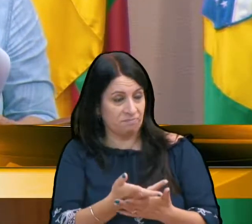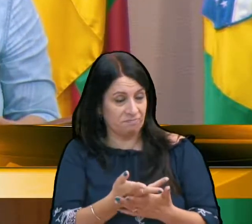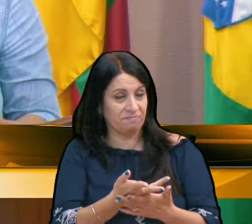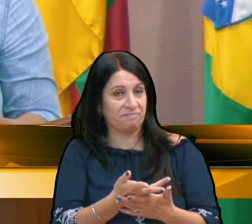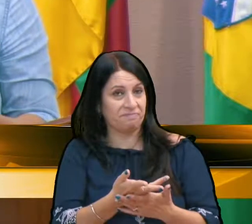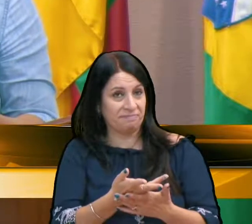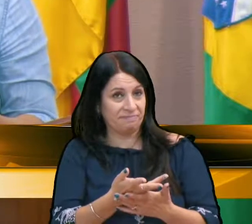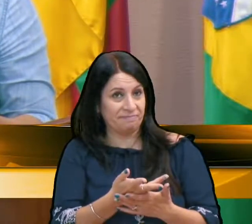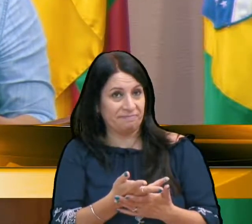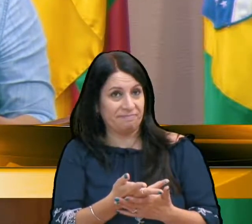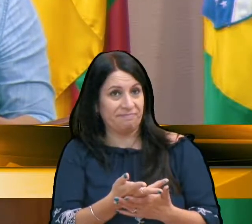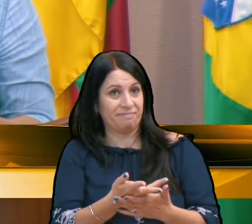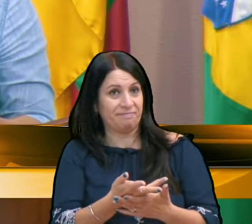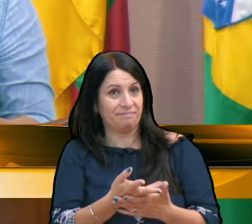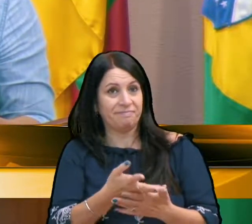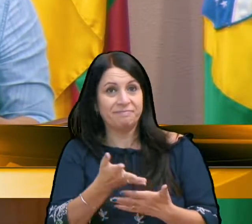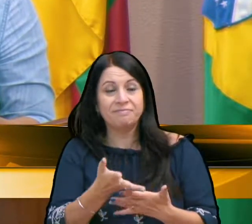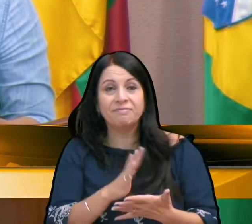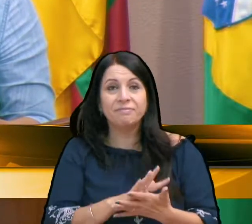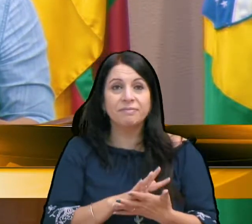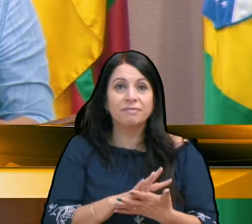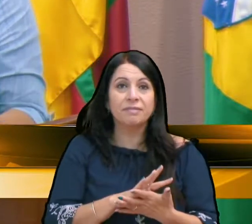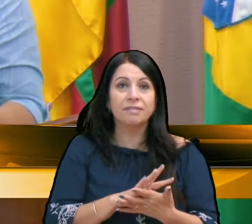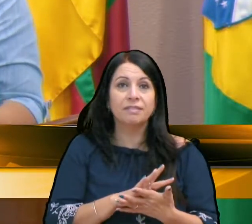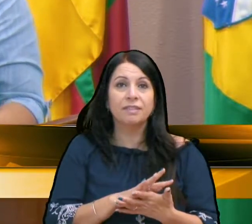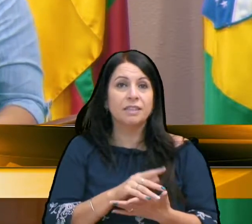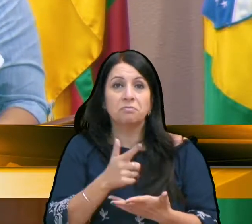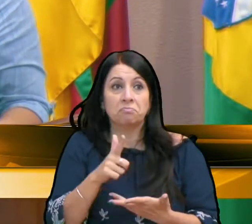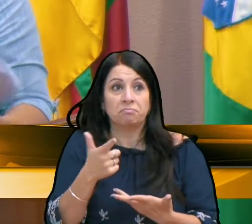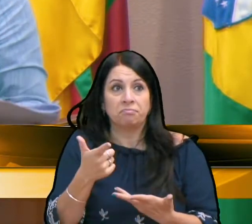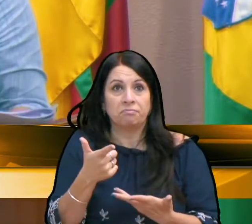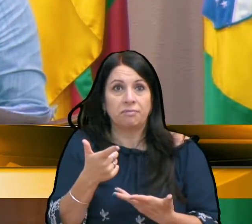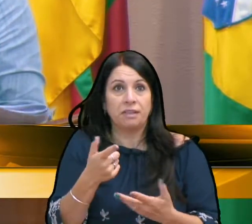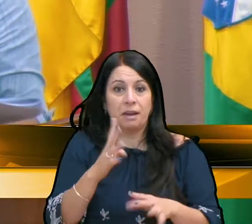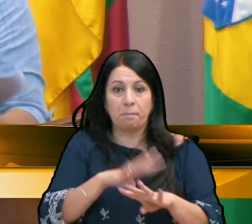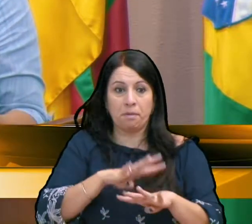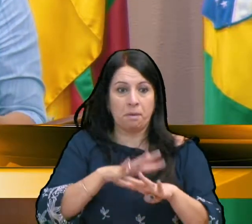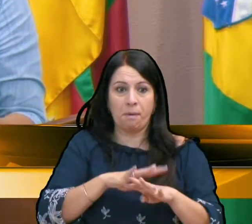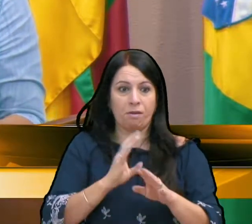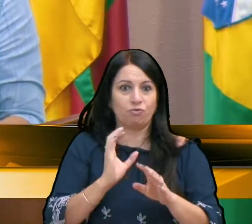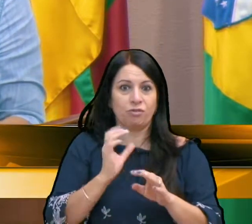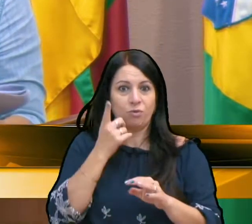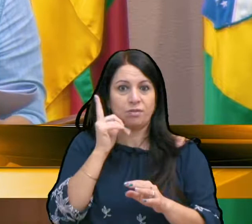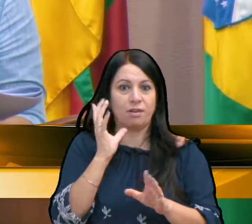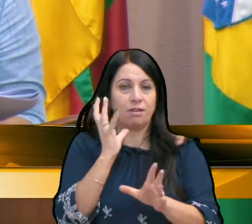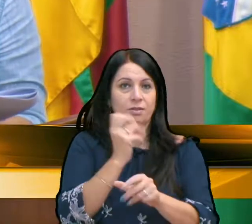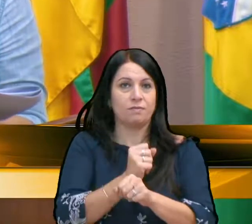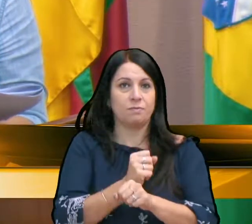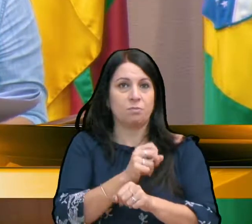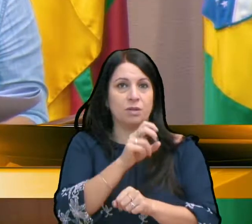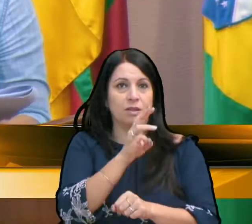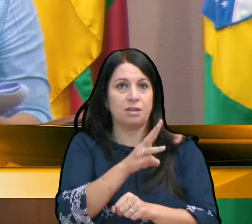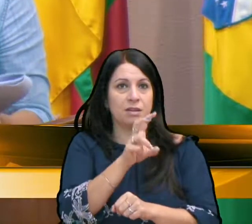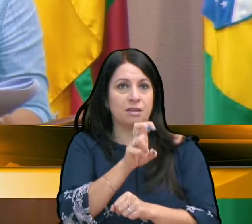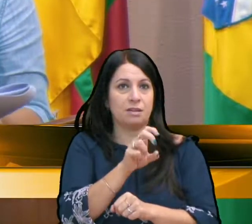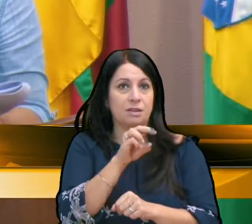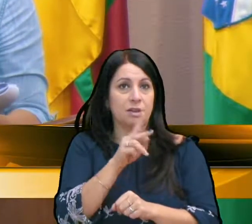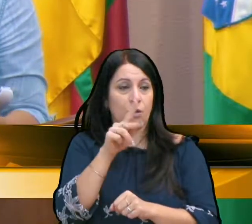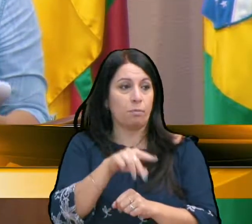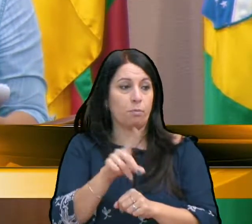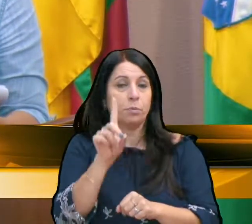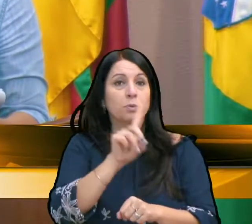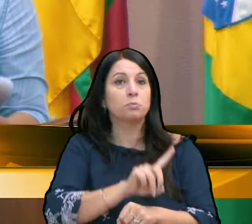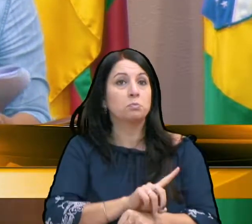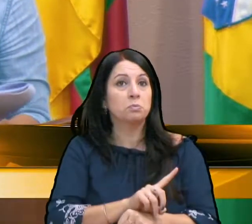de ficar... Né, não tem matemática que resolva isso, né, porque é 35 quilômetros por